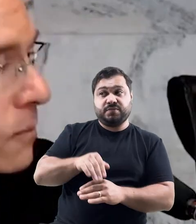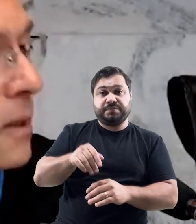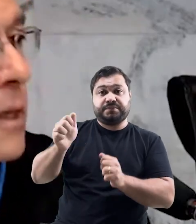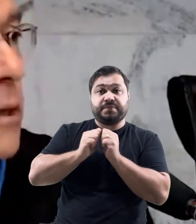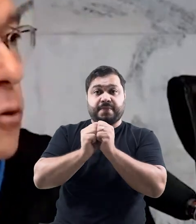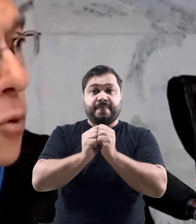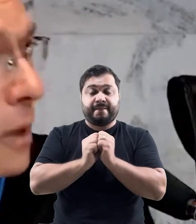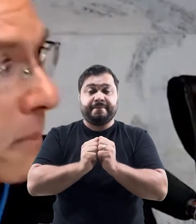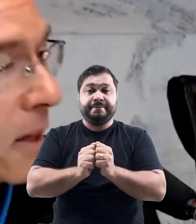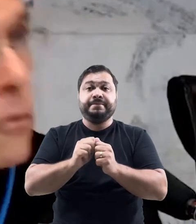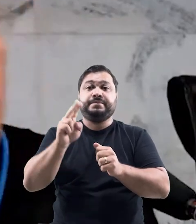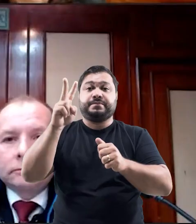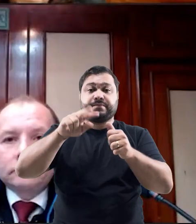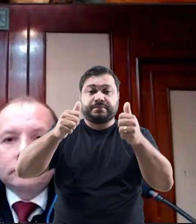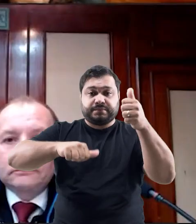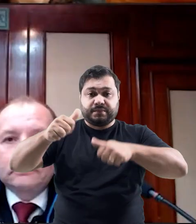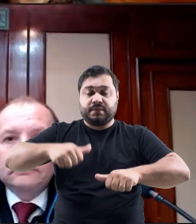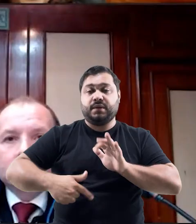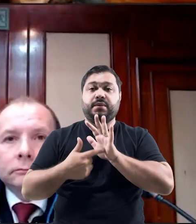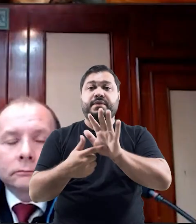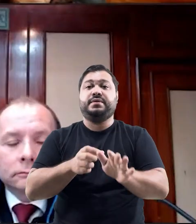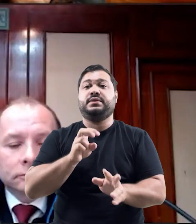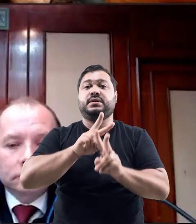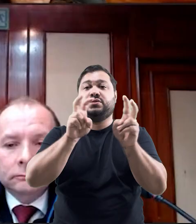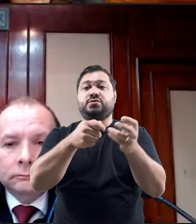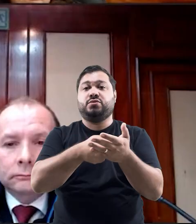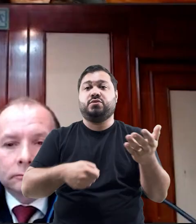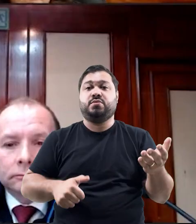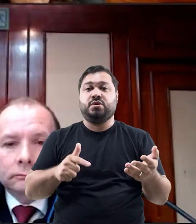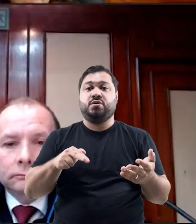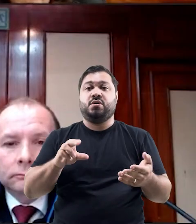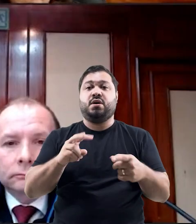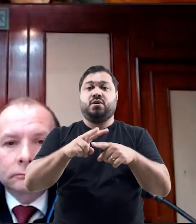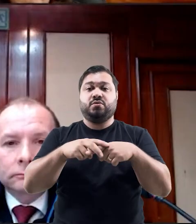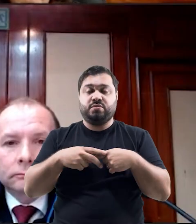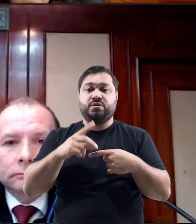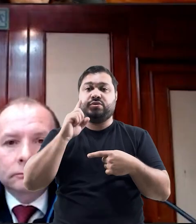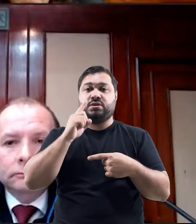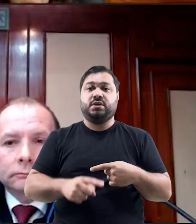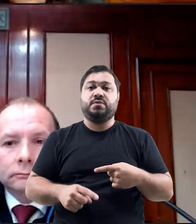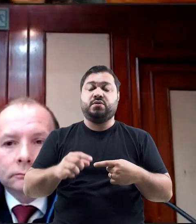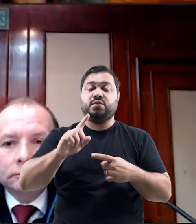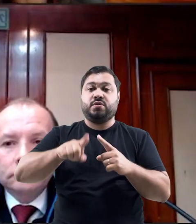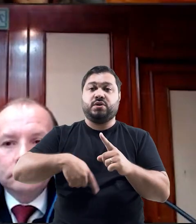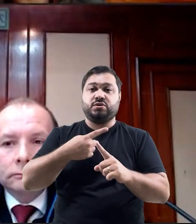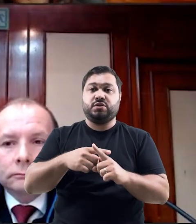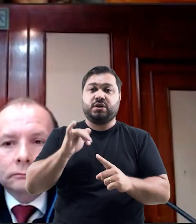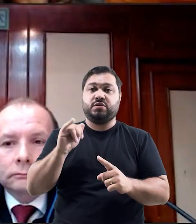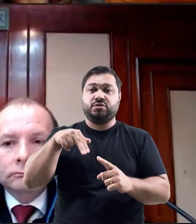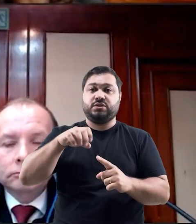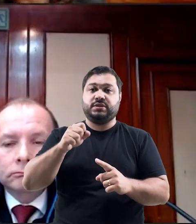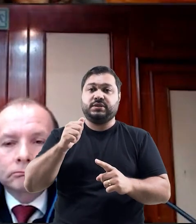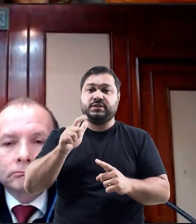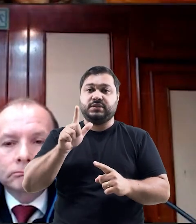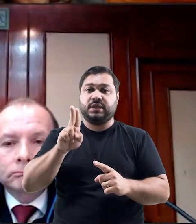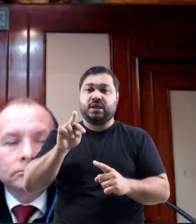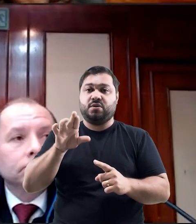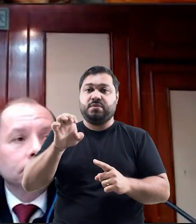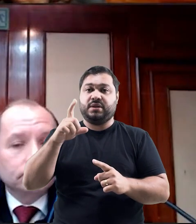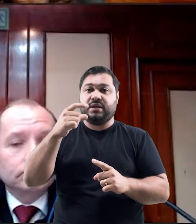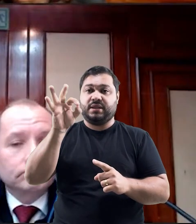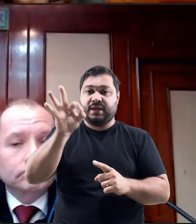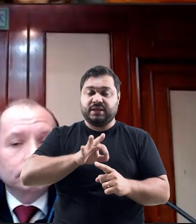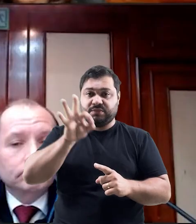intimada para acompanhar a perícia e se manifestar sobre o laudo. Por isso, determinou que o adicional de insalubridade no percentual